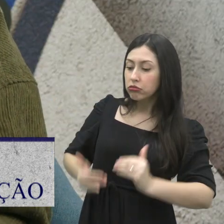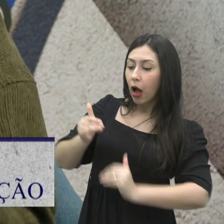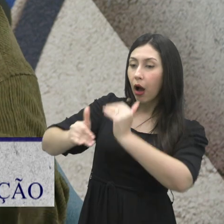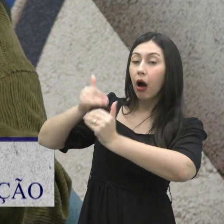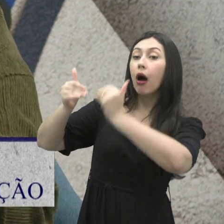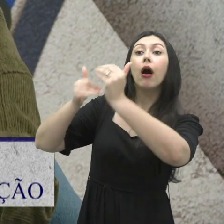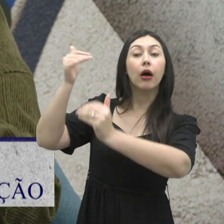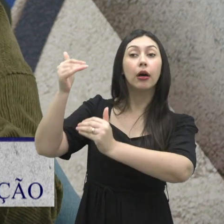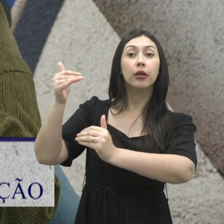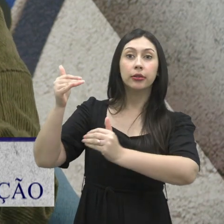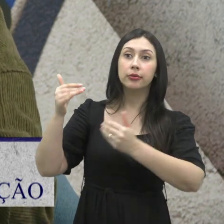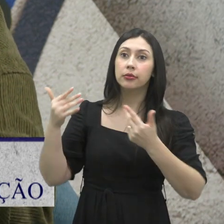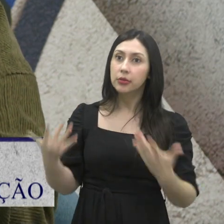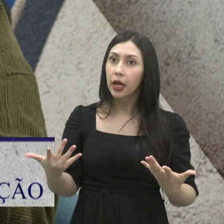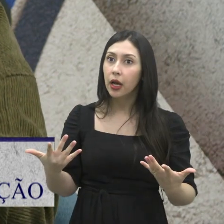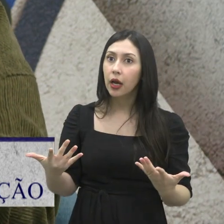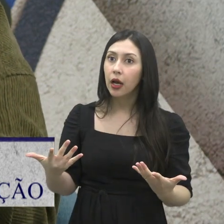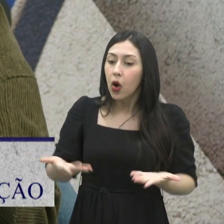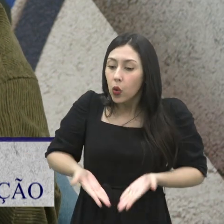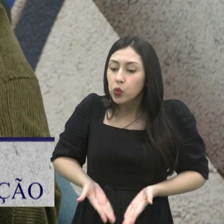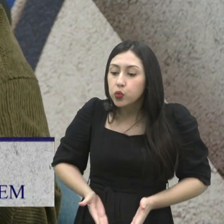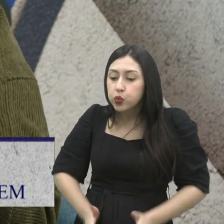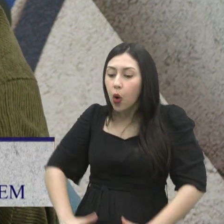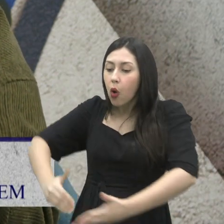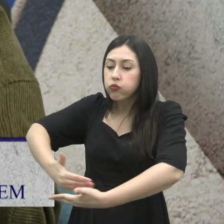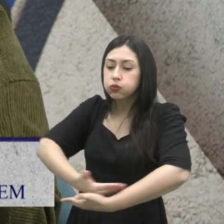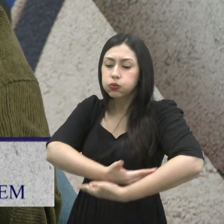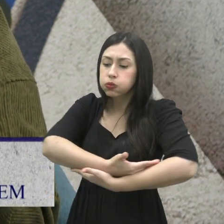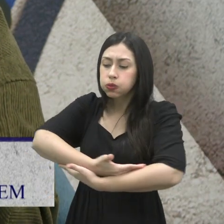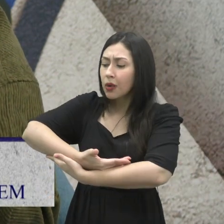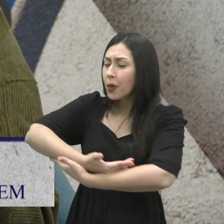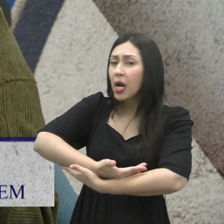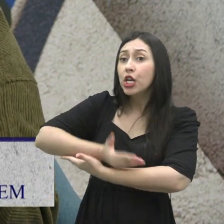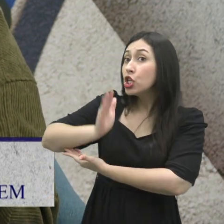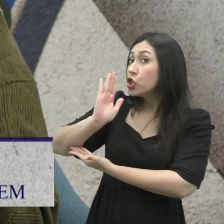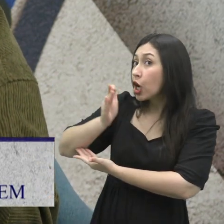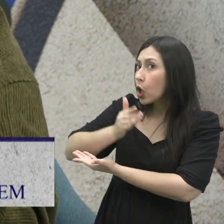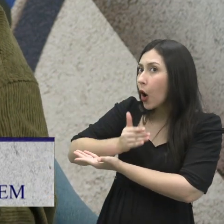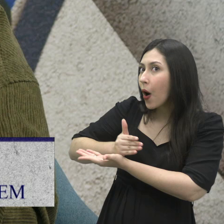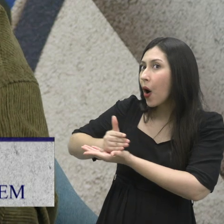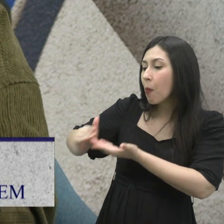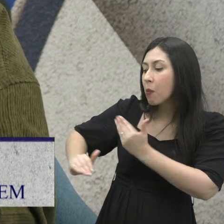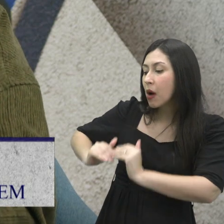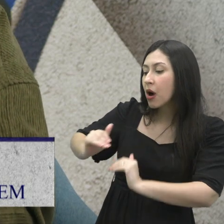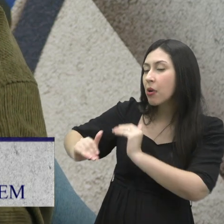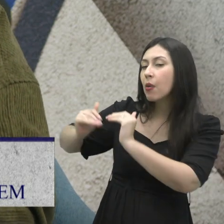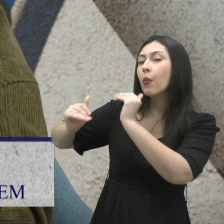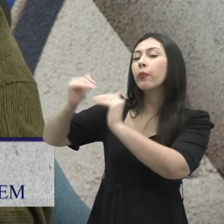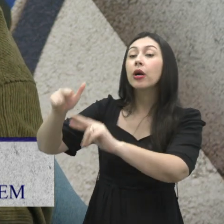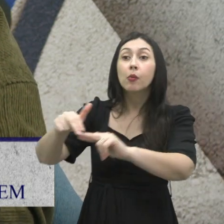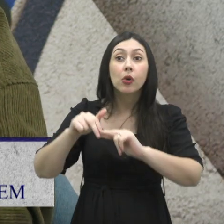desde o momento que a criança sai ali do útero da sua mãe e o seu processo de formação ao longo dos anos. E é essencial a